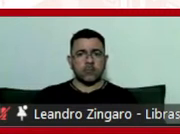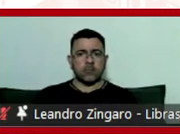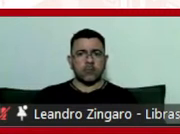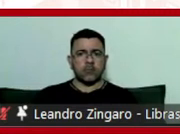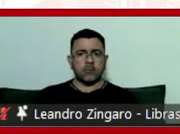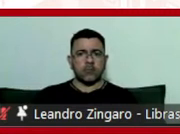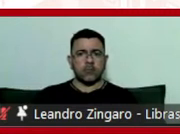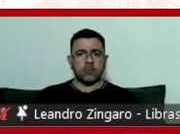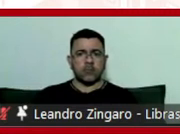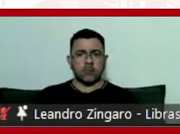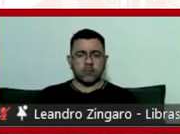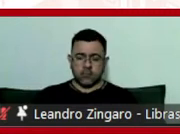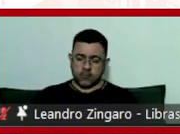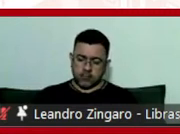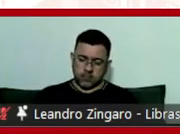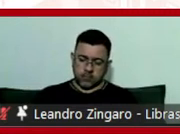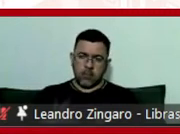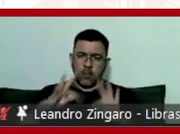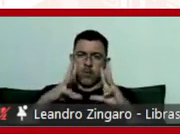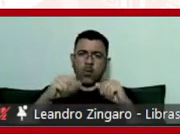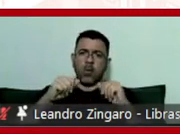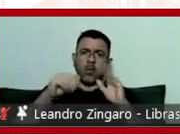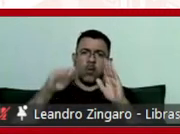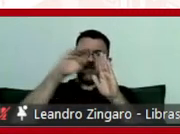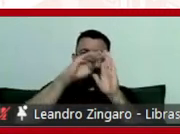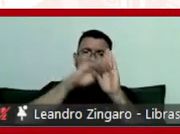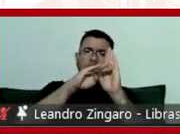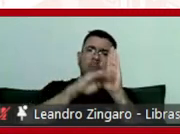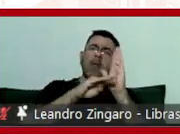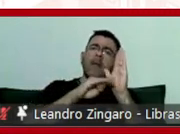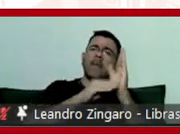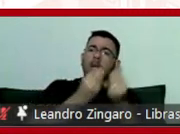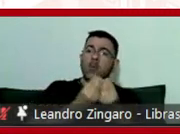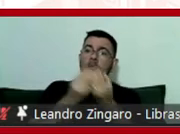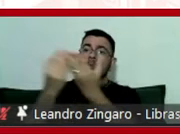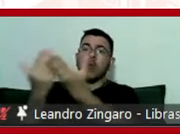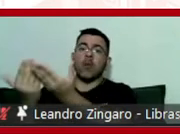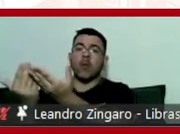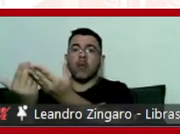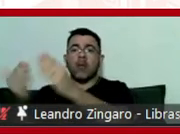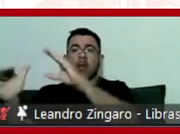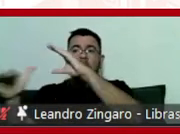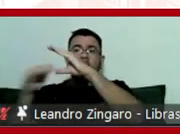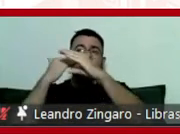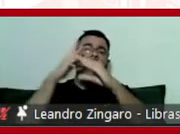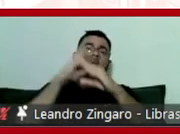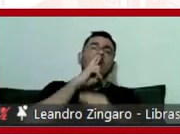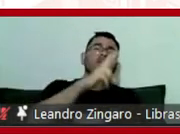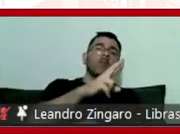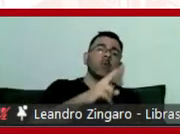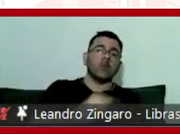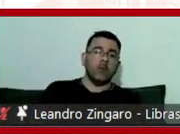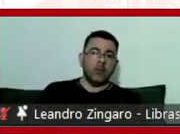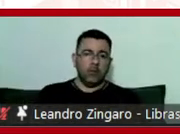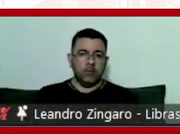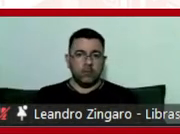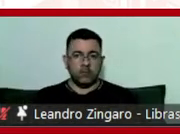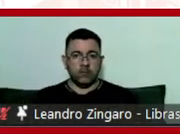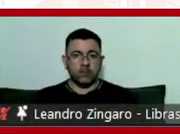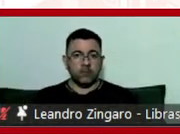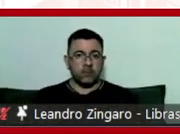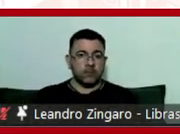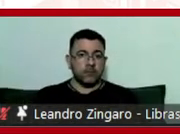todos recebem aquela proposta e devolvem com Cont proposta né exatamente aí eu vou aqui ó eu já tô no meu papel de